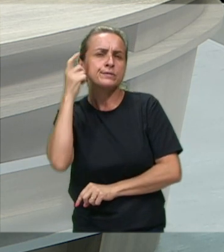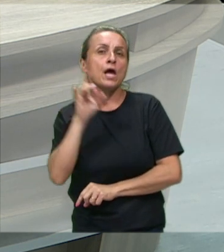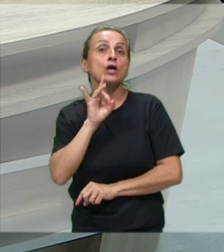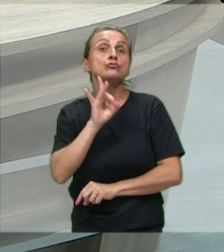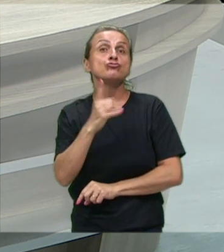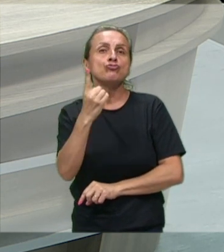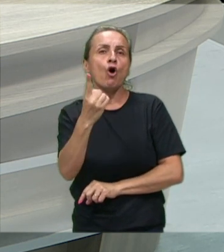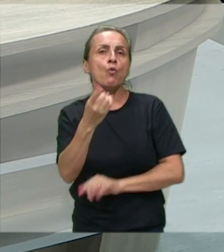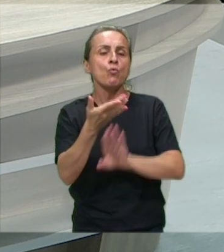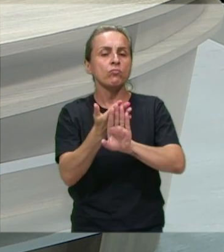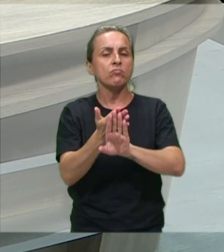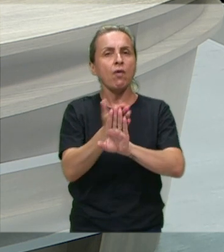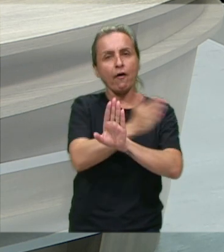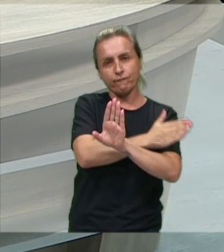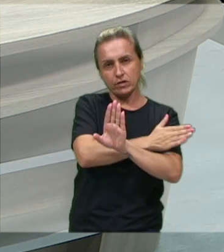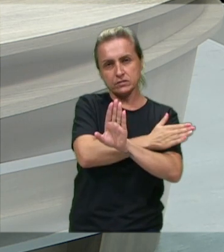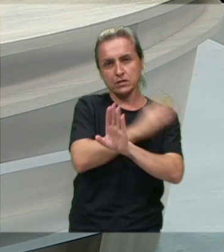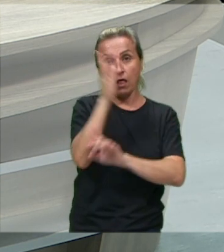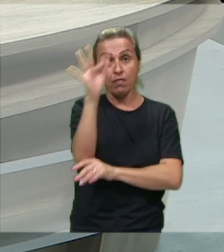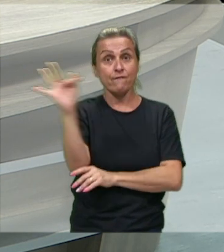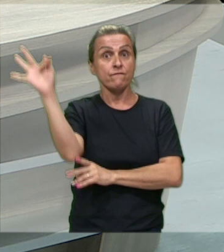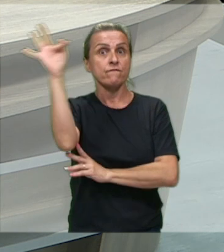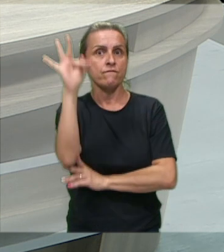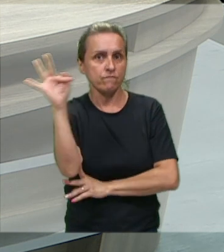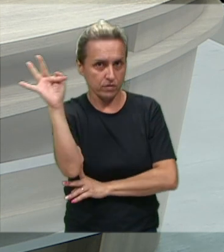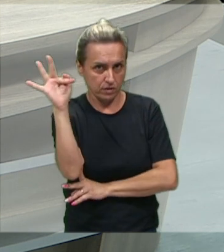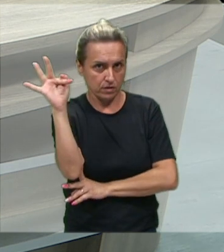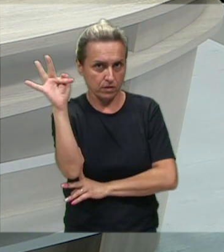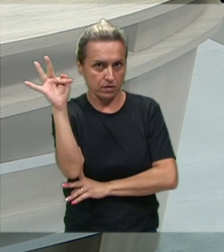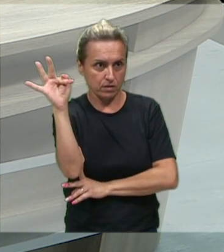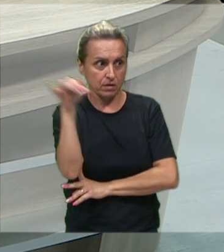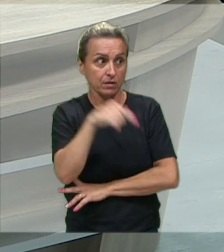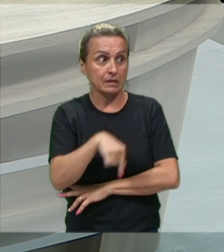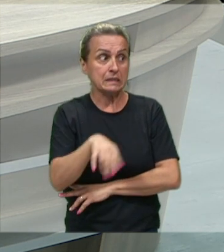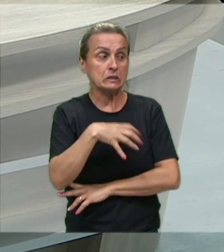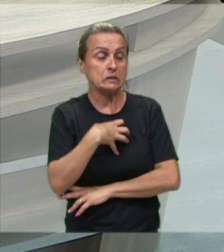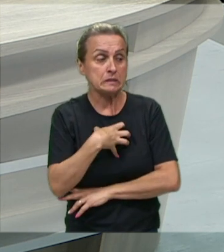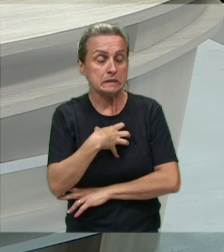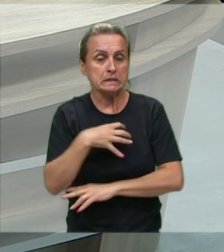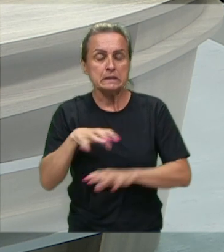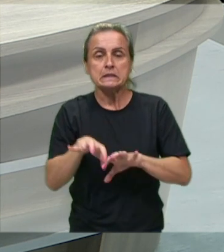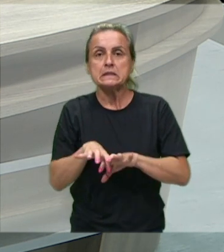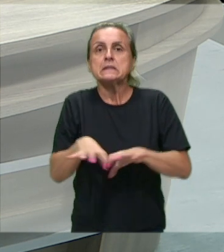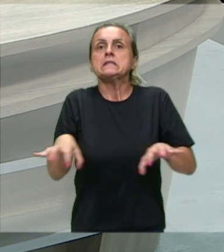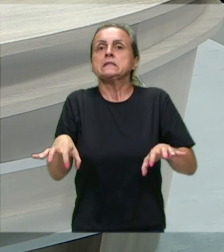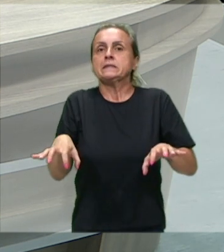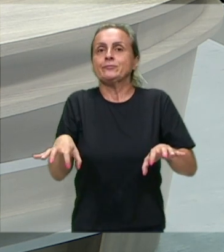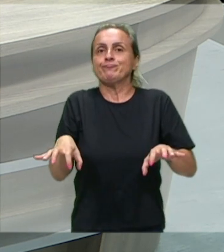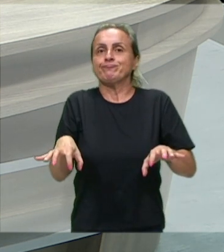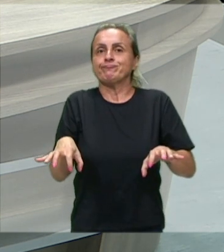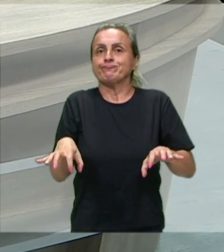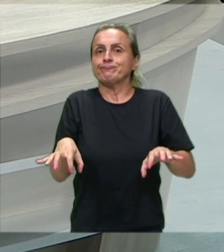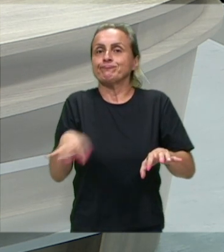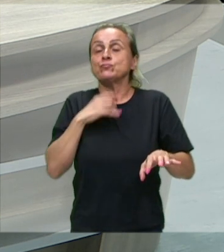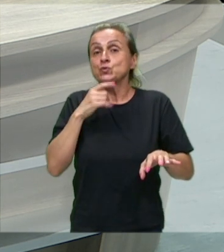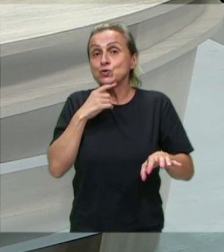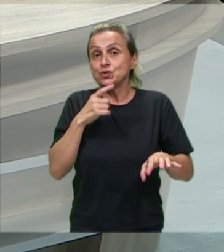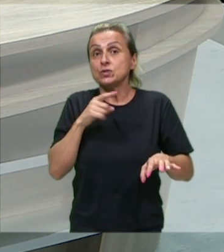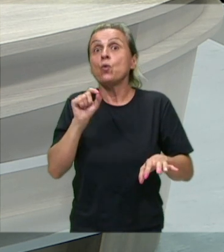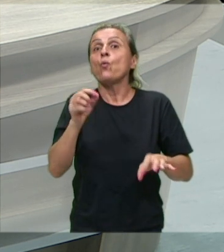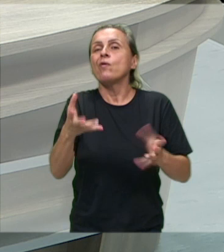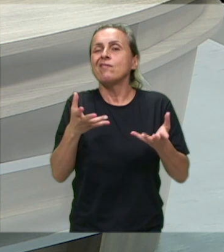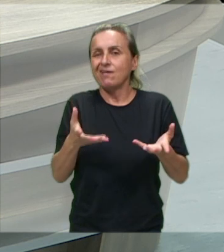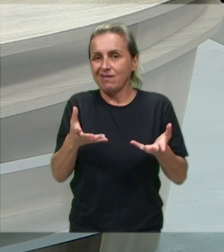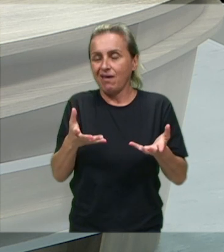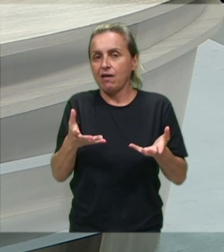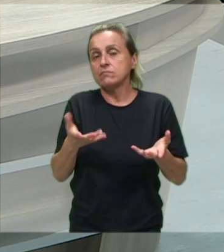do federal e a gente não se sente meio separado da situação. O que a gente quer, as indicações. A gente